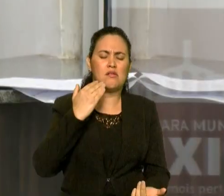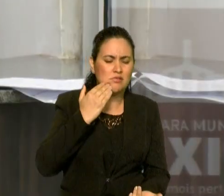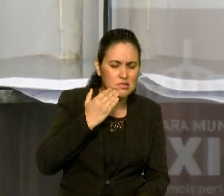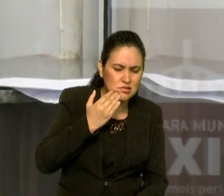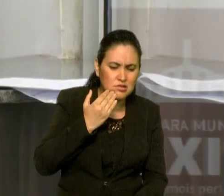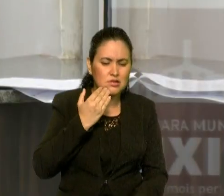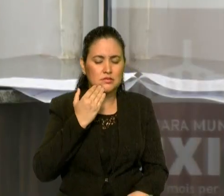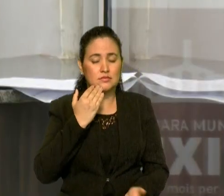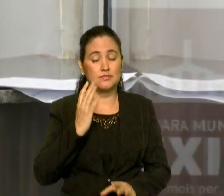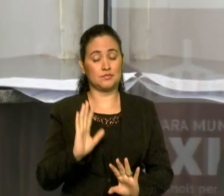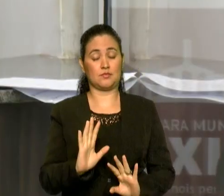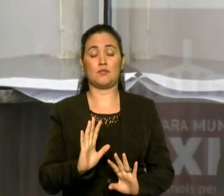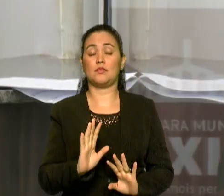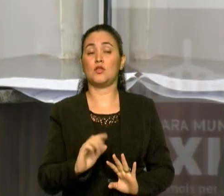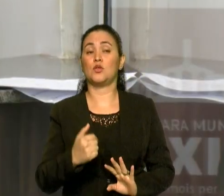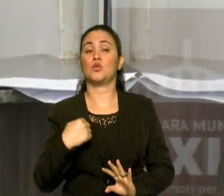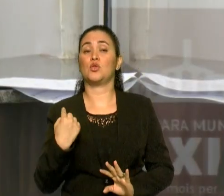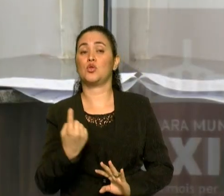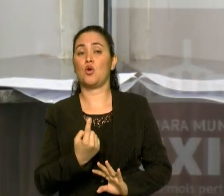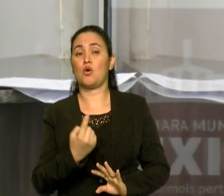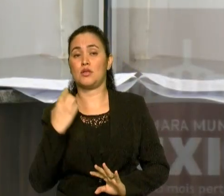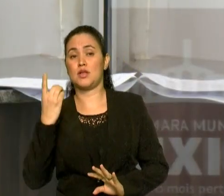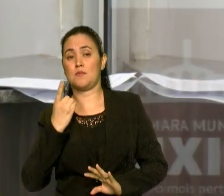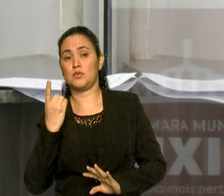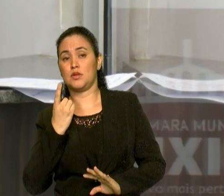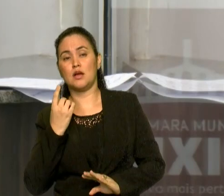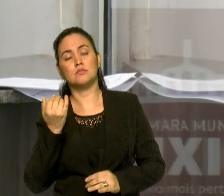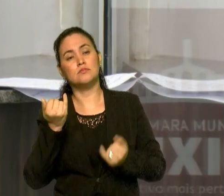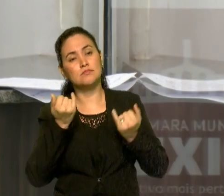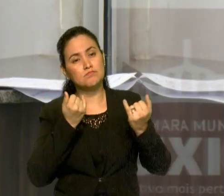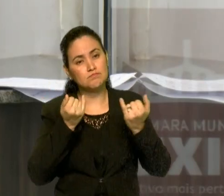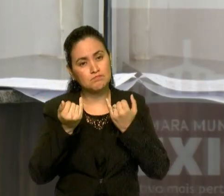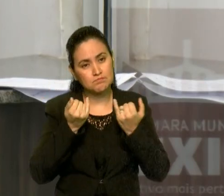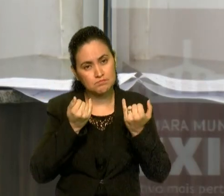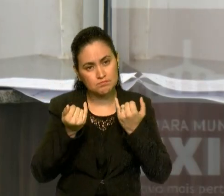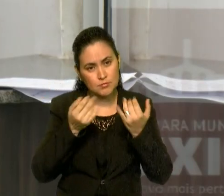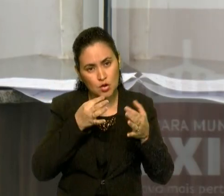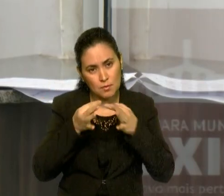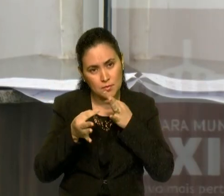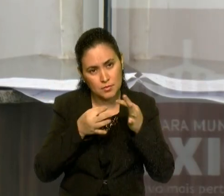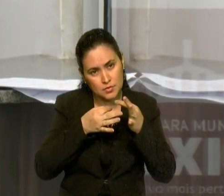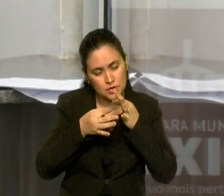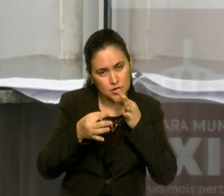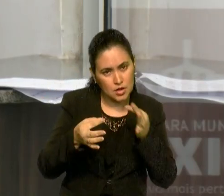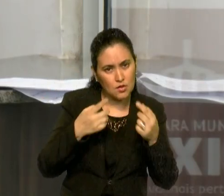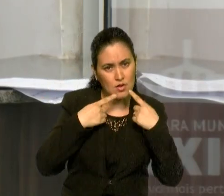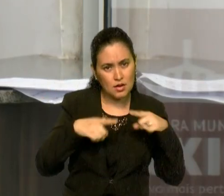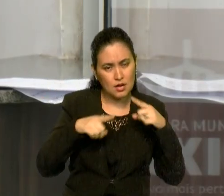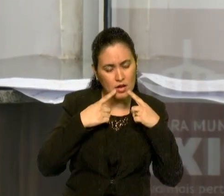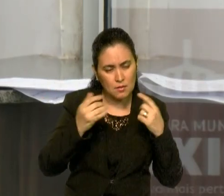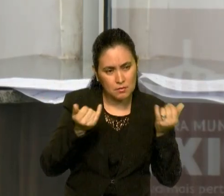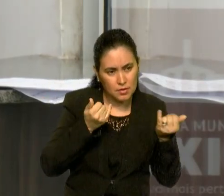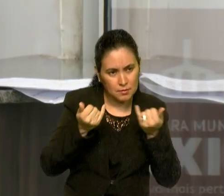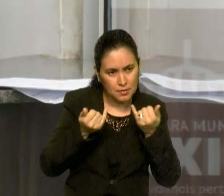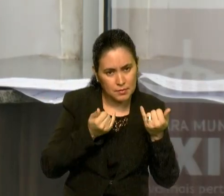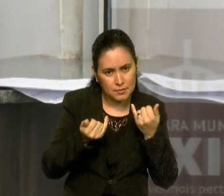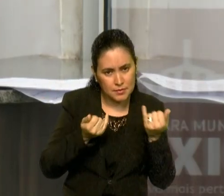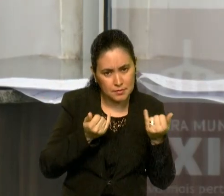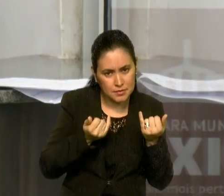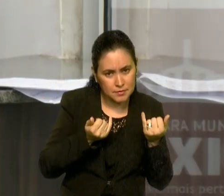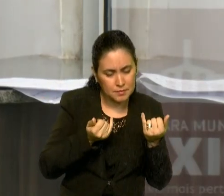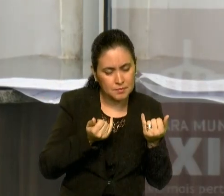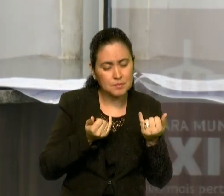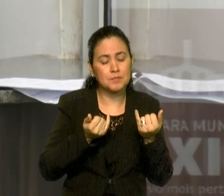deputados, estamos para ouvir as sugestões, ouvir, tentar